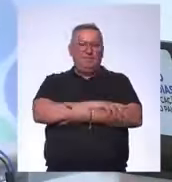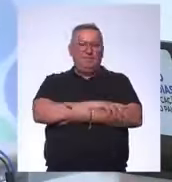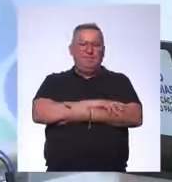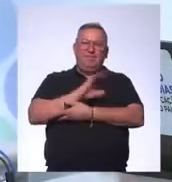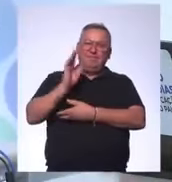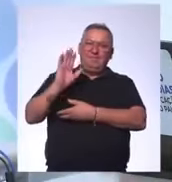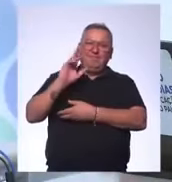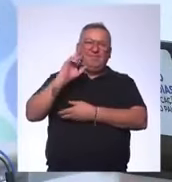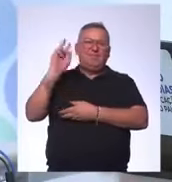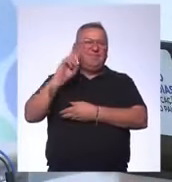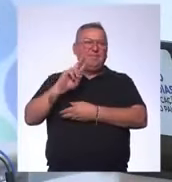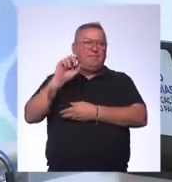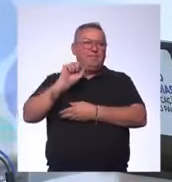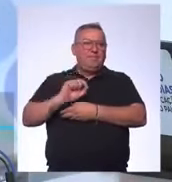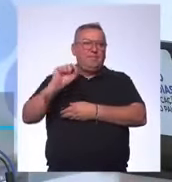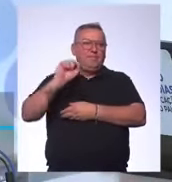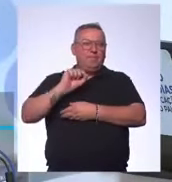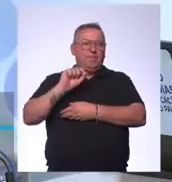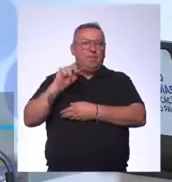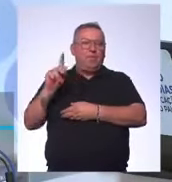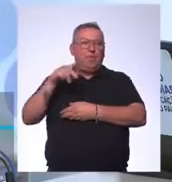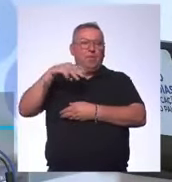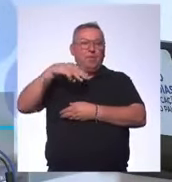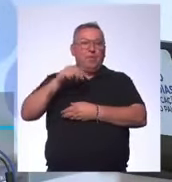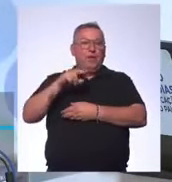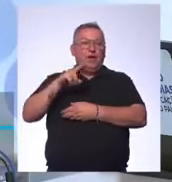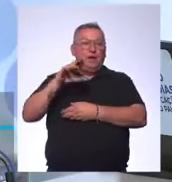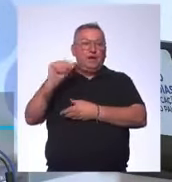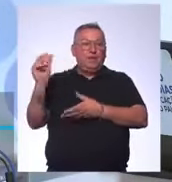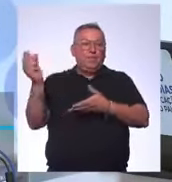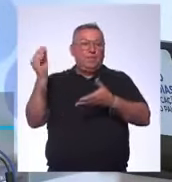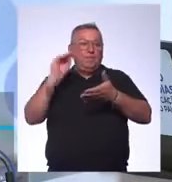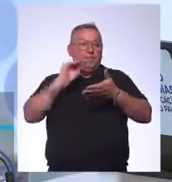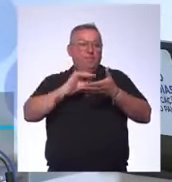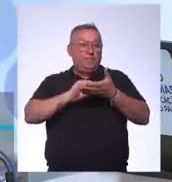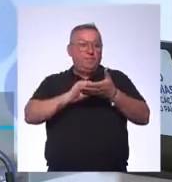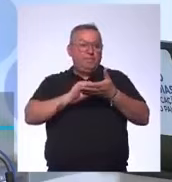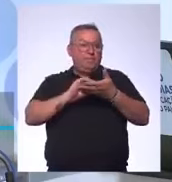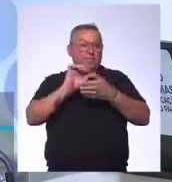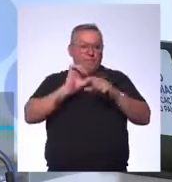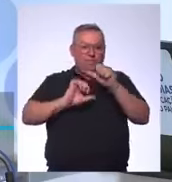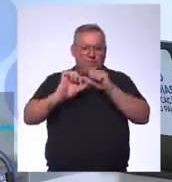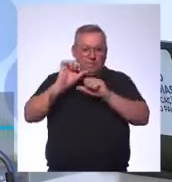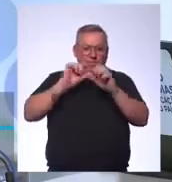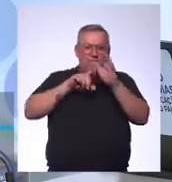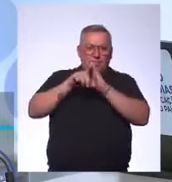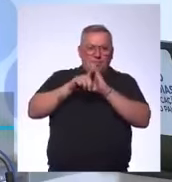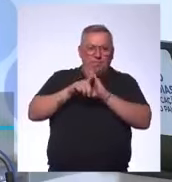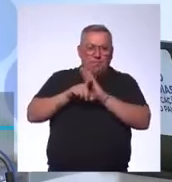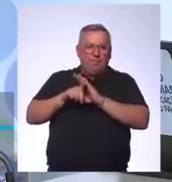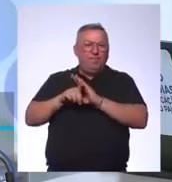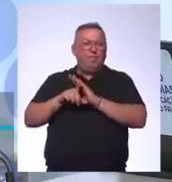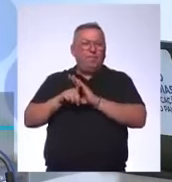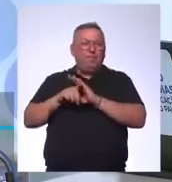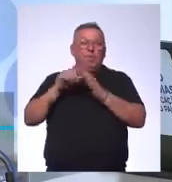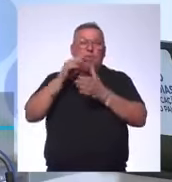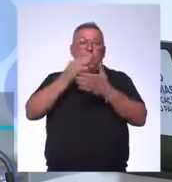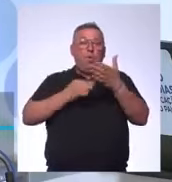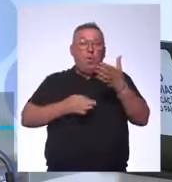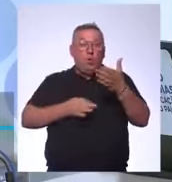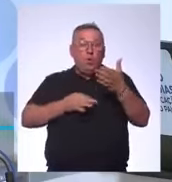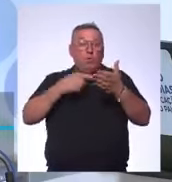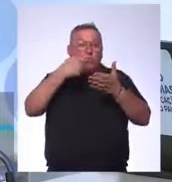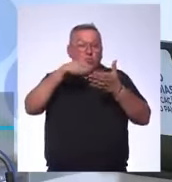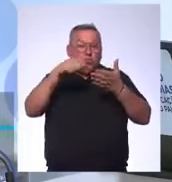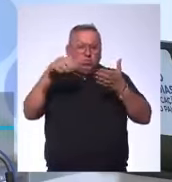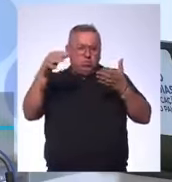Olá. A Pro Maria colocou, ela fez uma alteração na pergunta ali, ela colocou, o texto está com